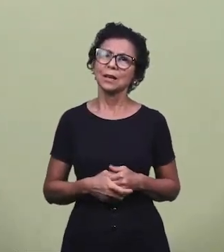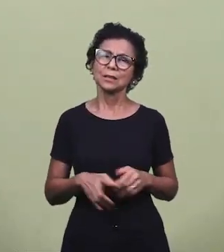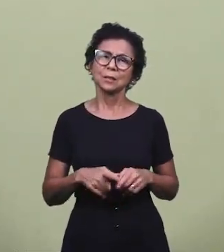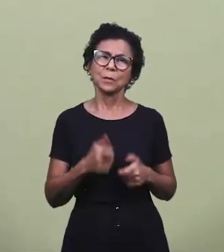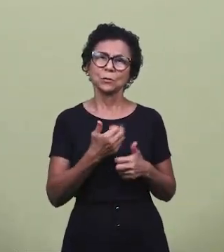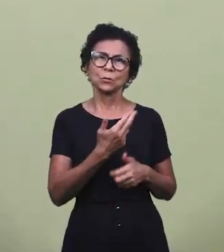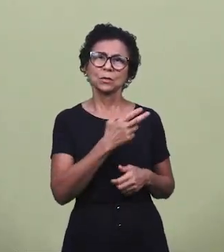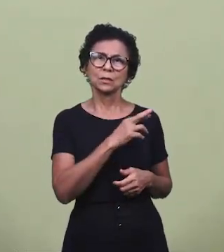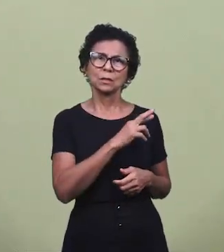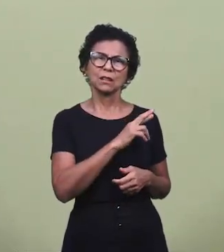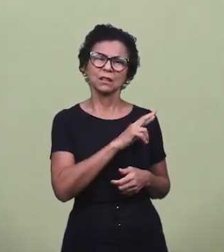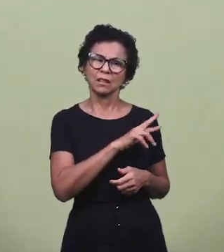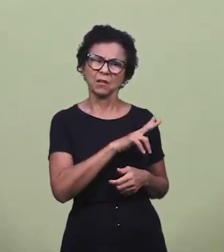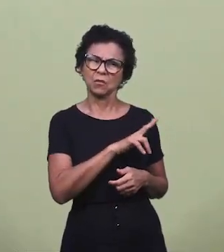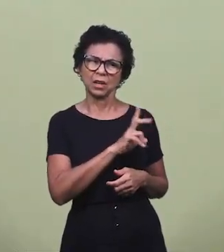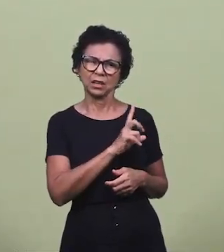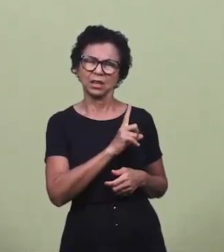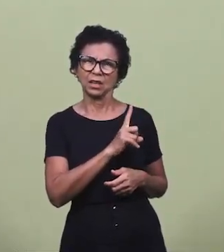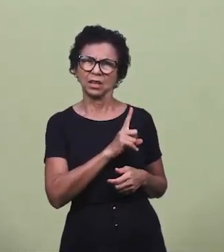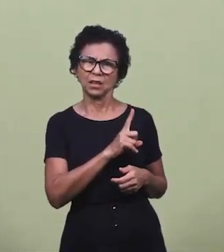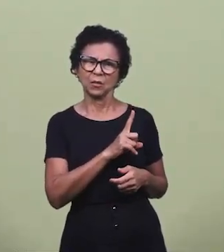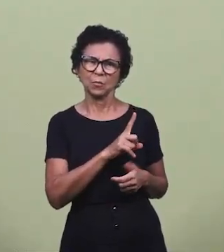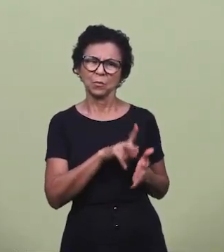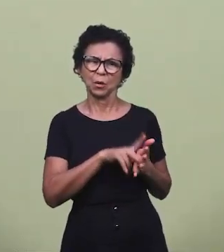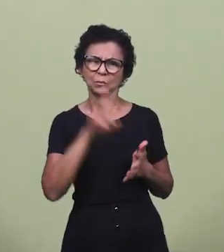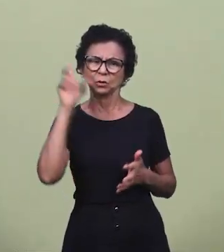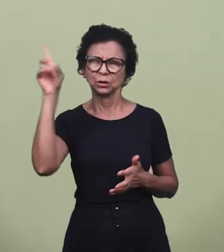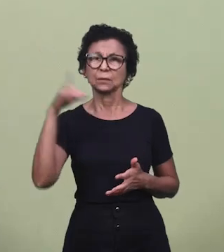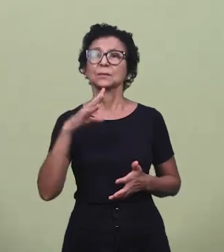que eles não conhecem? Conhece sim. Uma vez eu